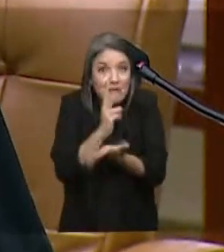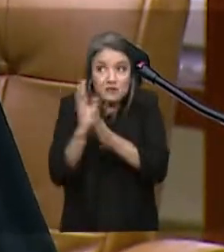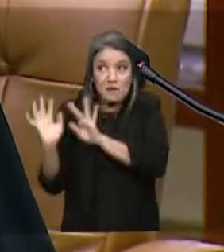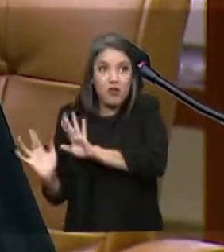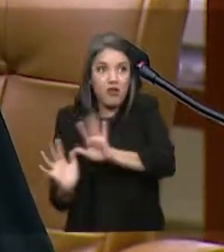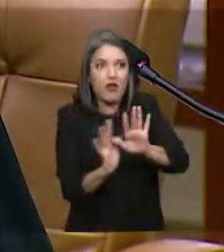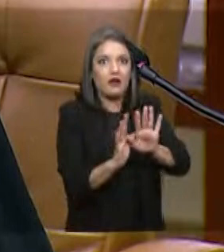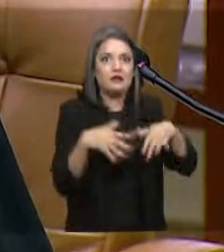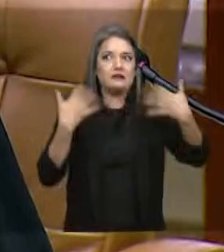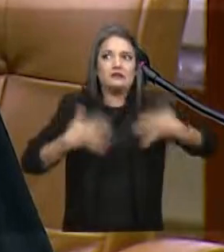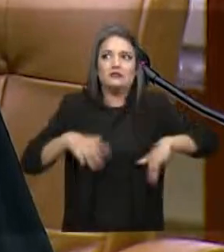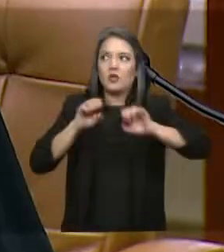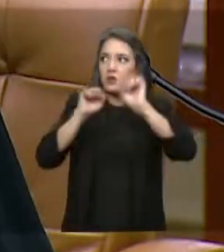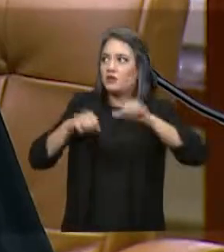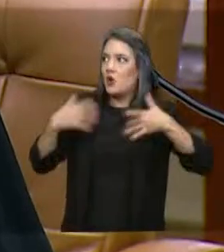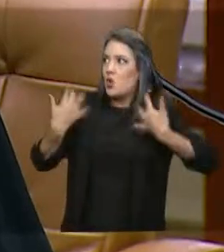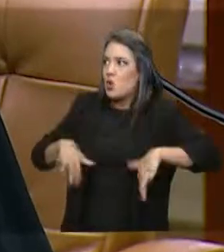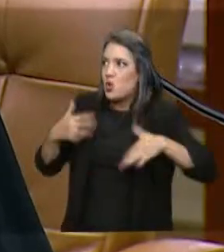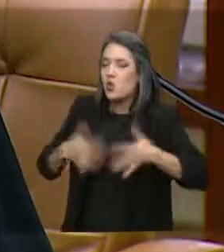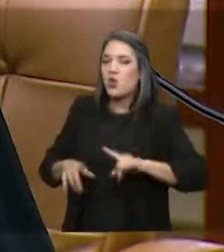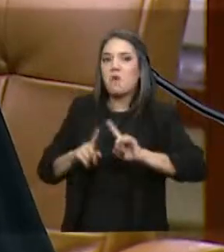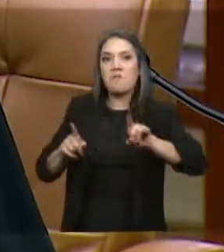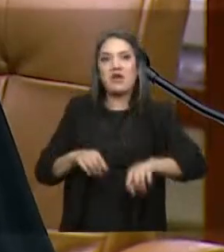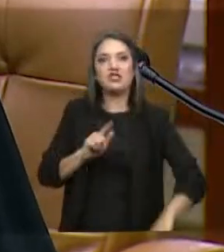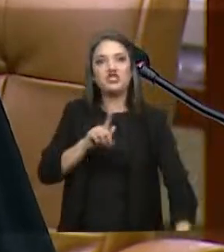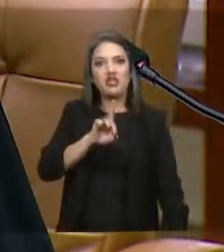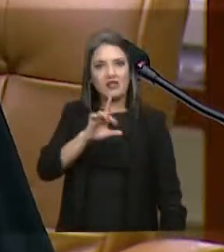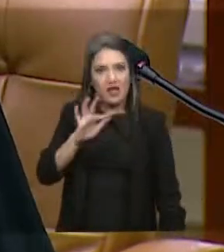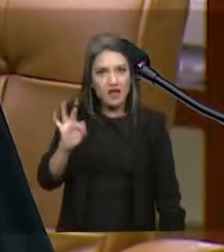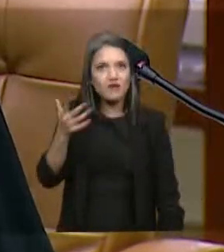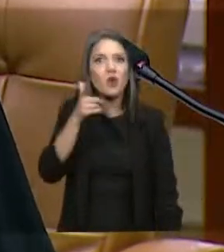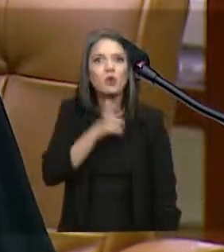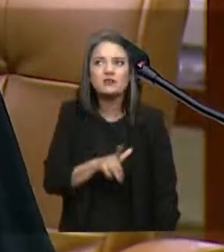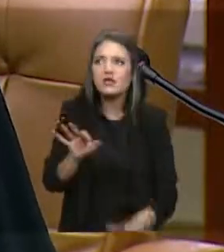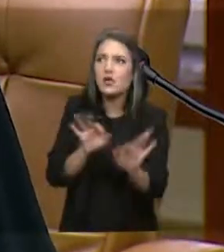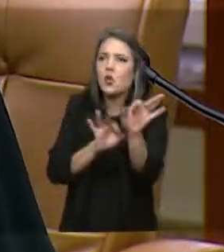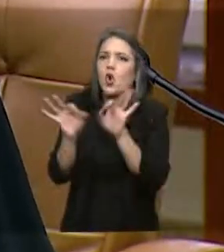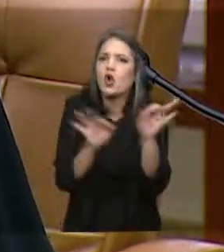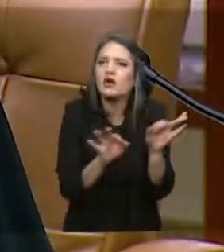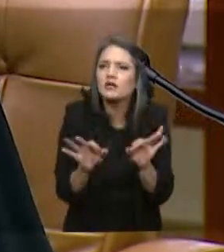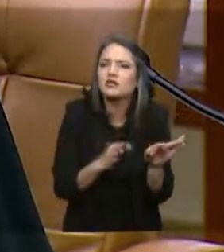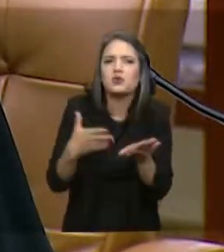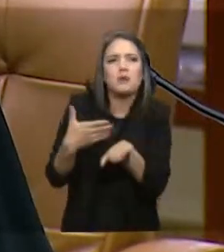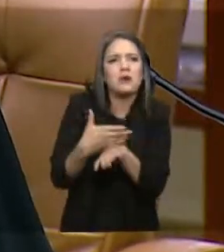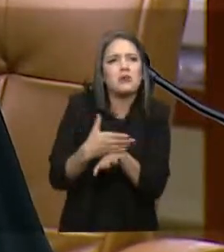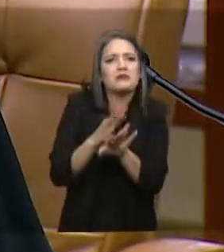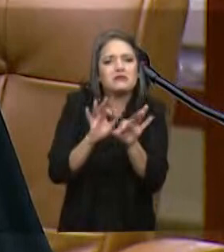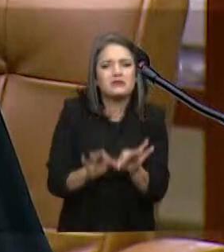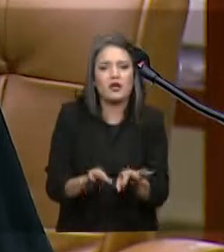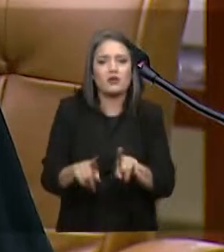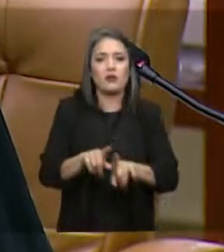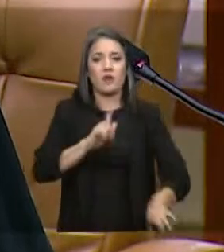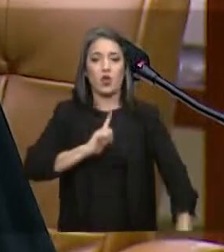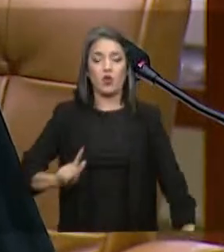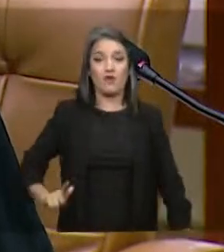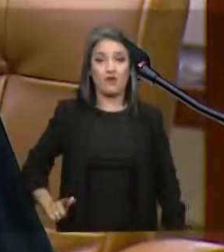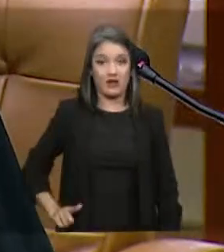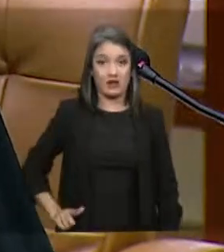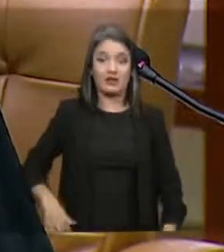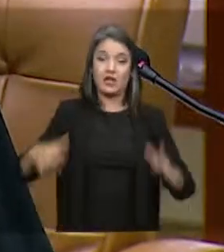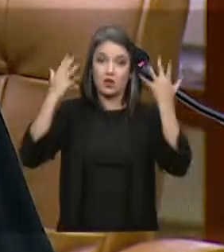e mesmo assim o sistema é do GDF sobre organizar e a própria é governadora governadora